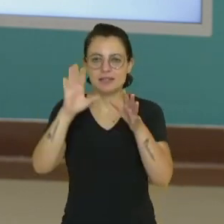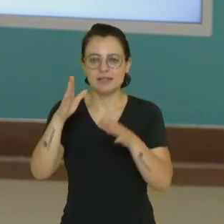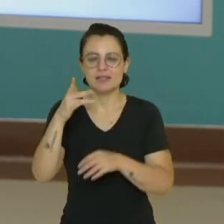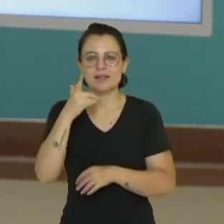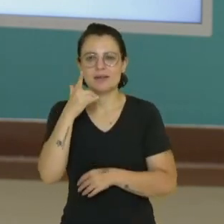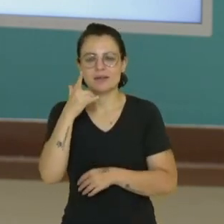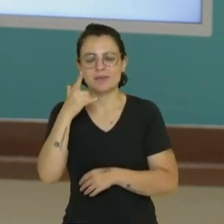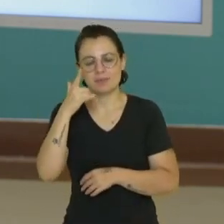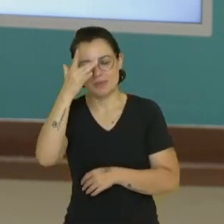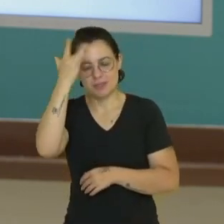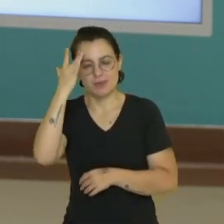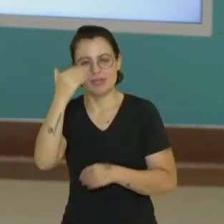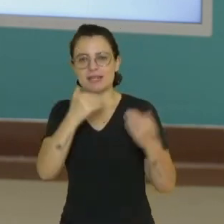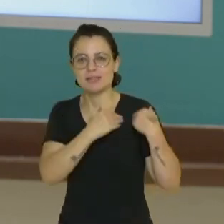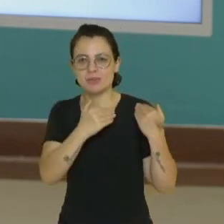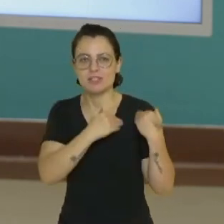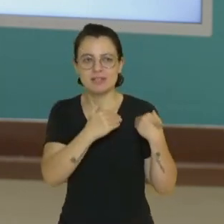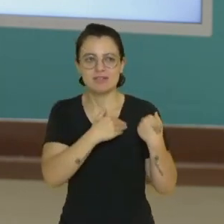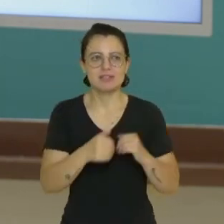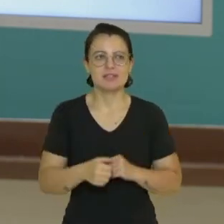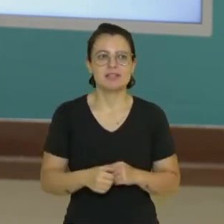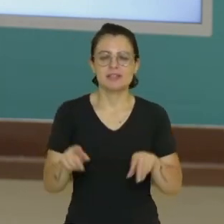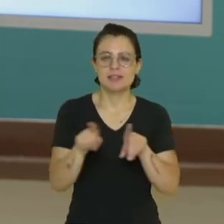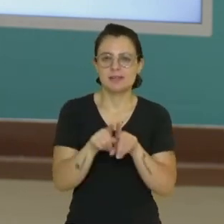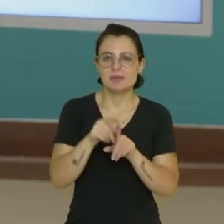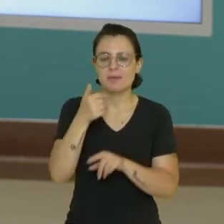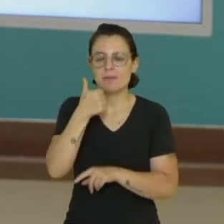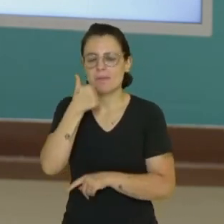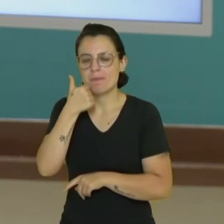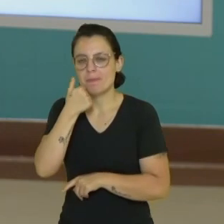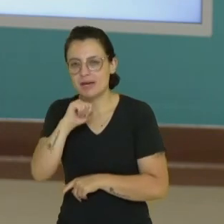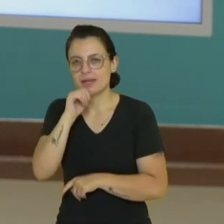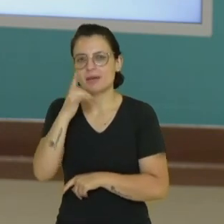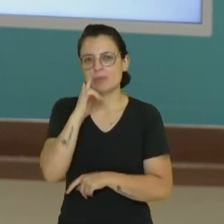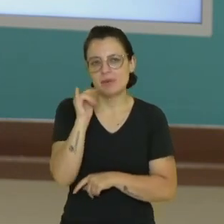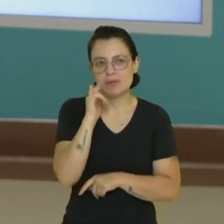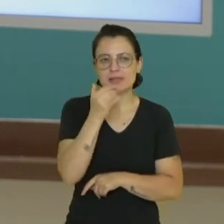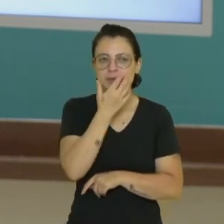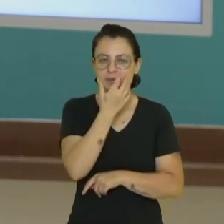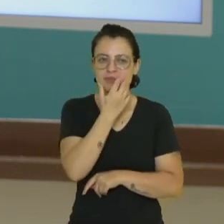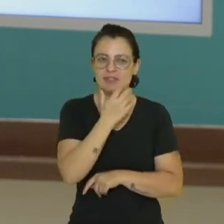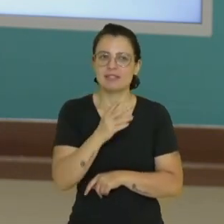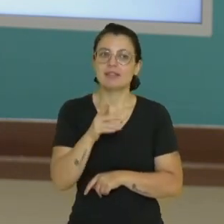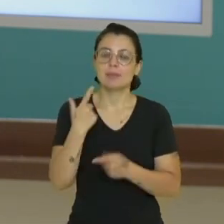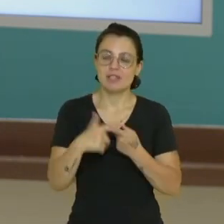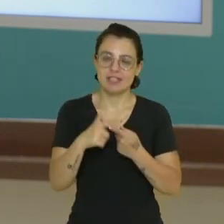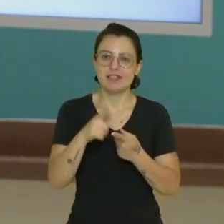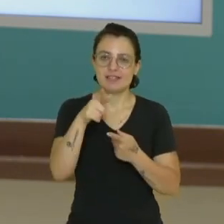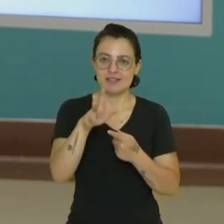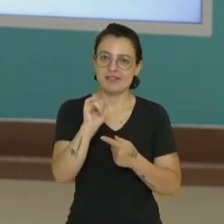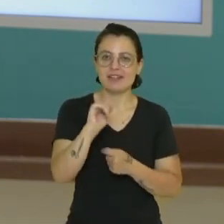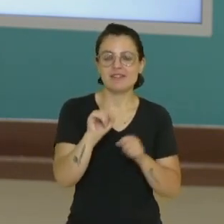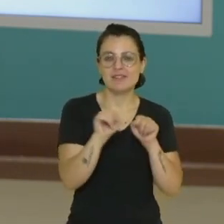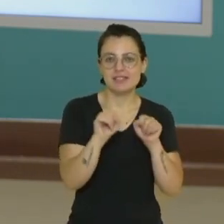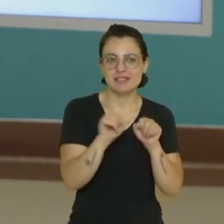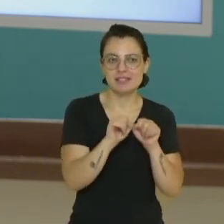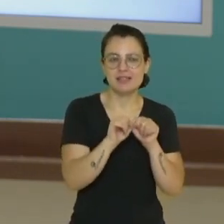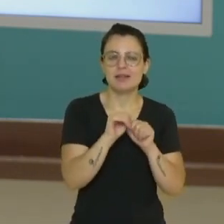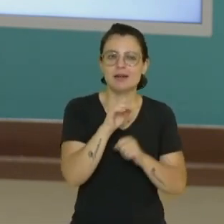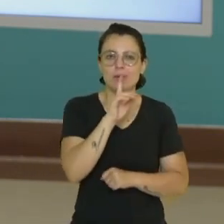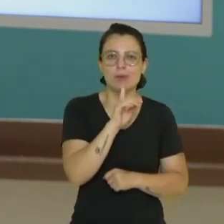seus responsáveis, para os seus pais. Lembrando que você vai mexer com a vela e com